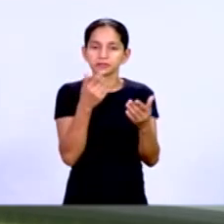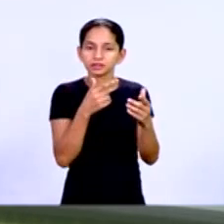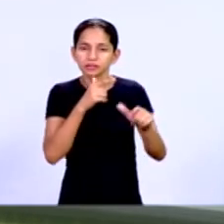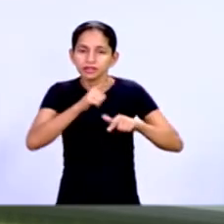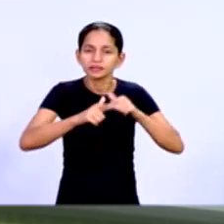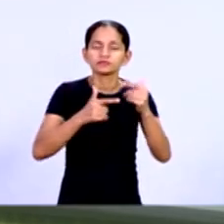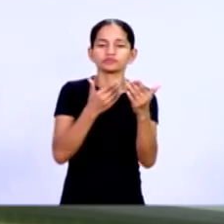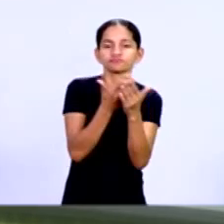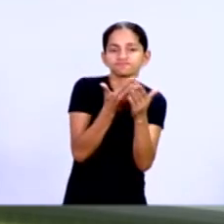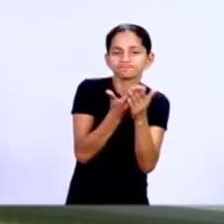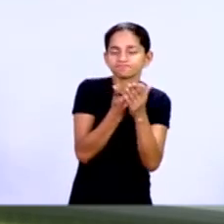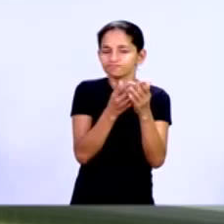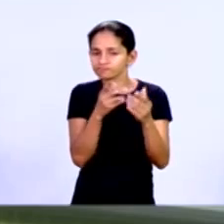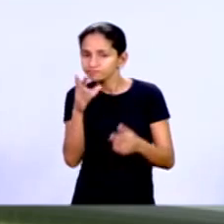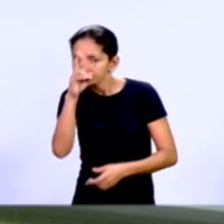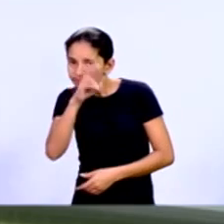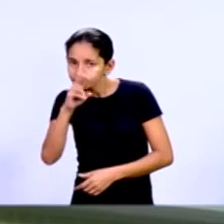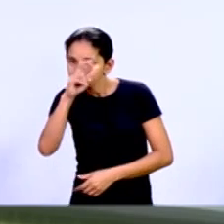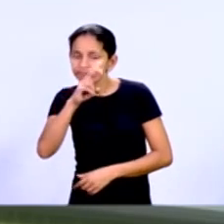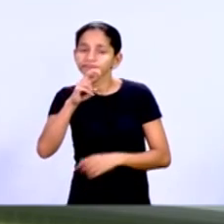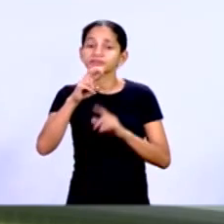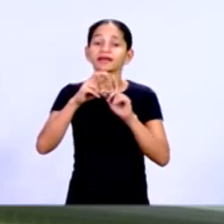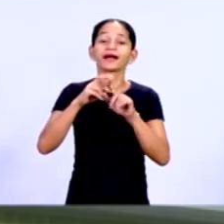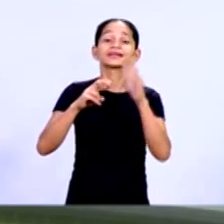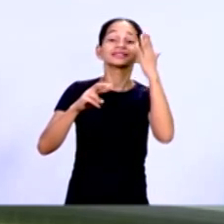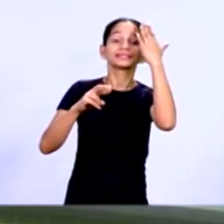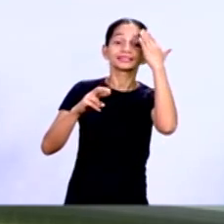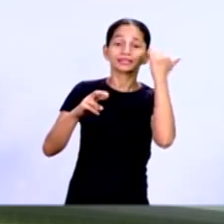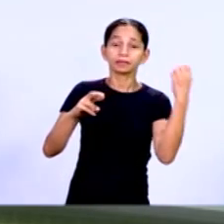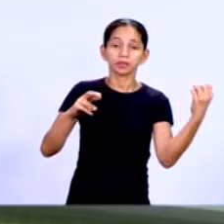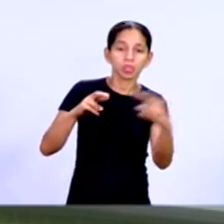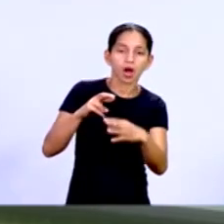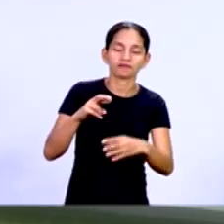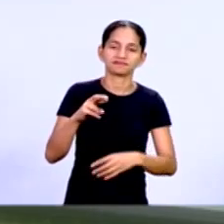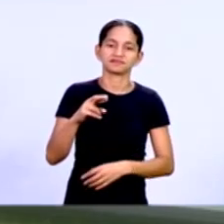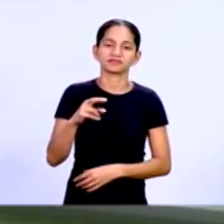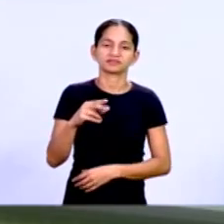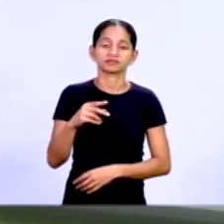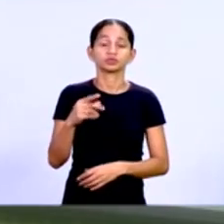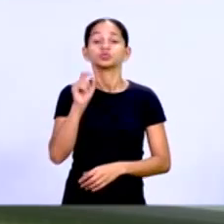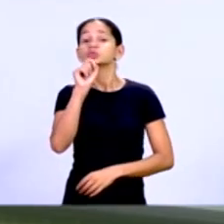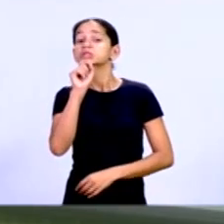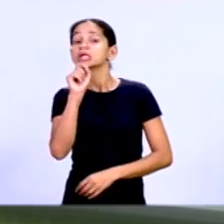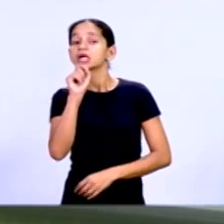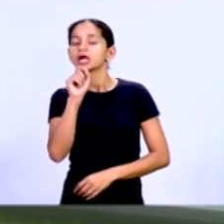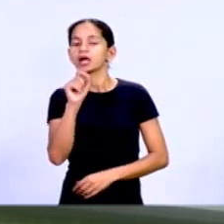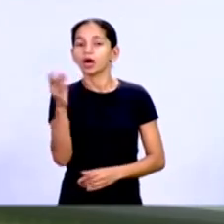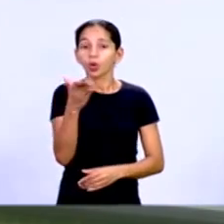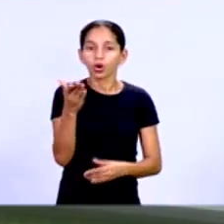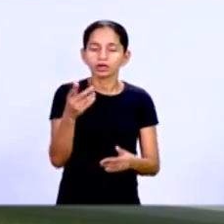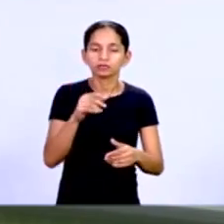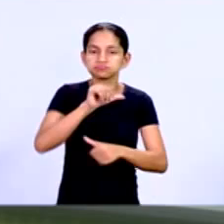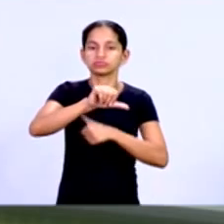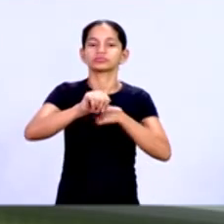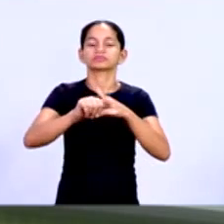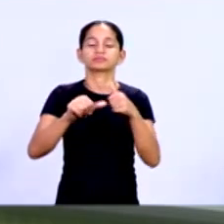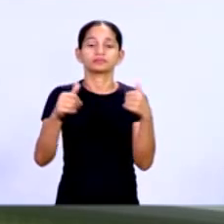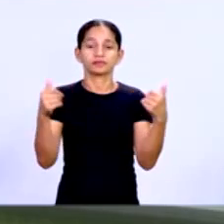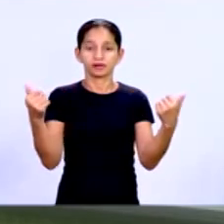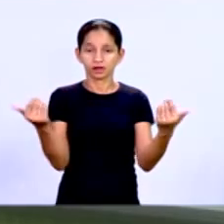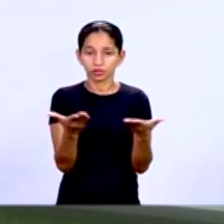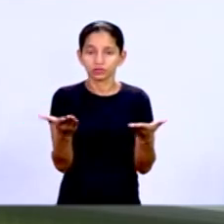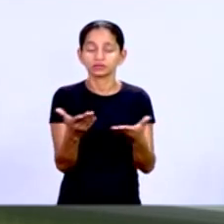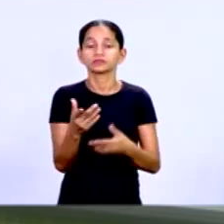muito, porque os investidores estão querendo saber a notícia atualizada. Bem, esse abalo na economia, quais as empresas que